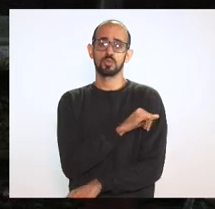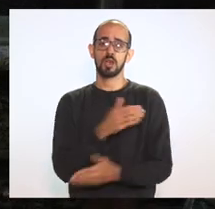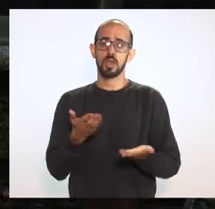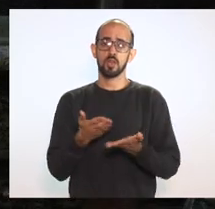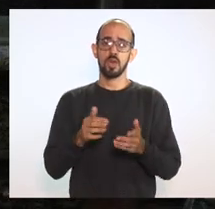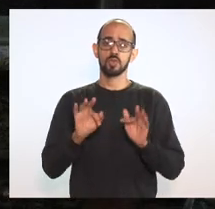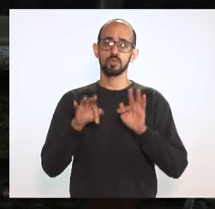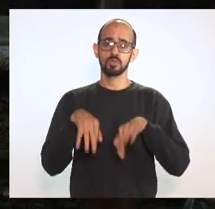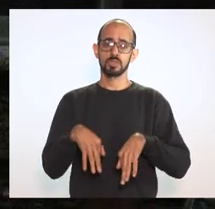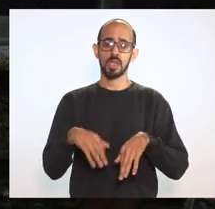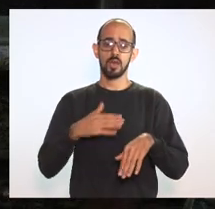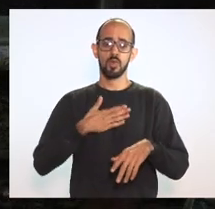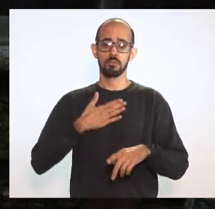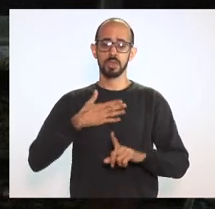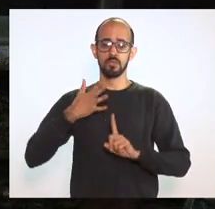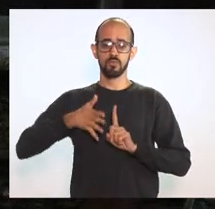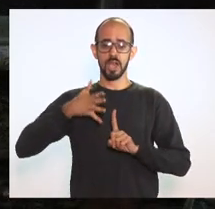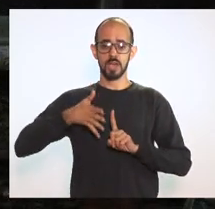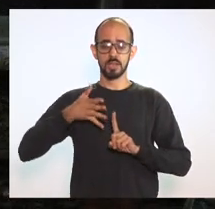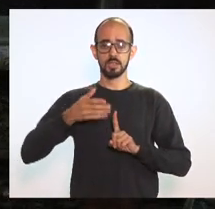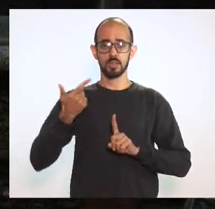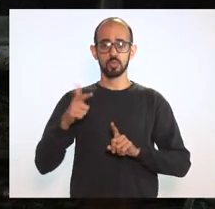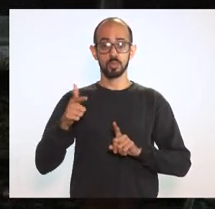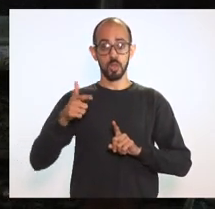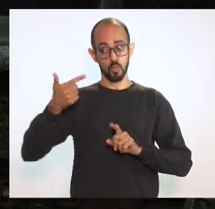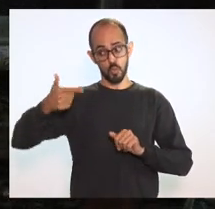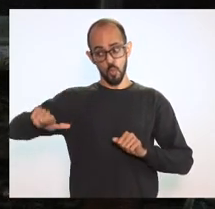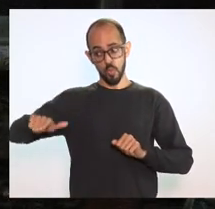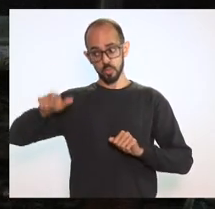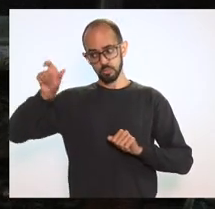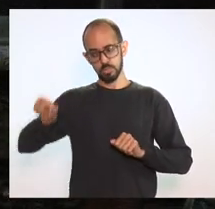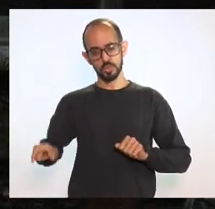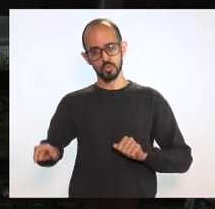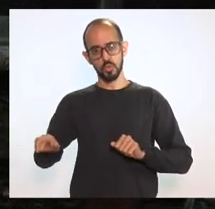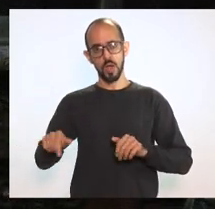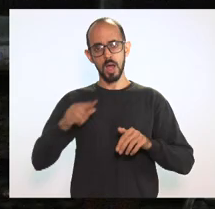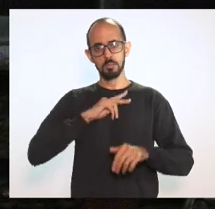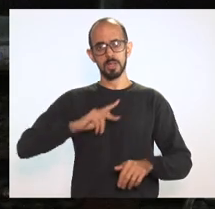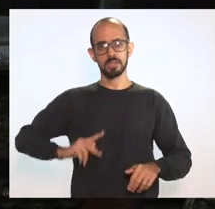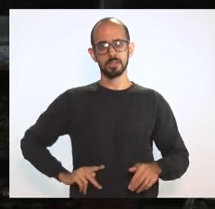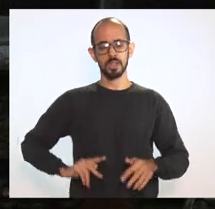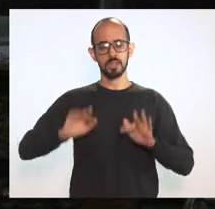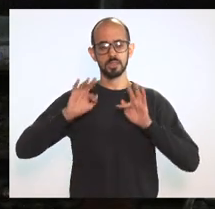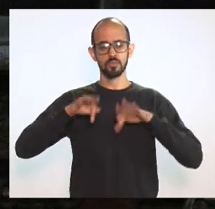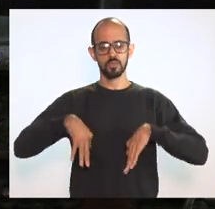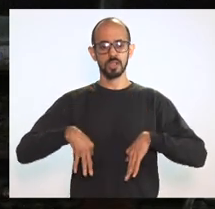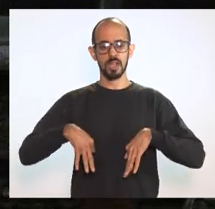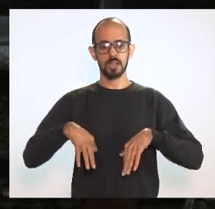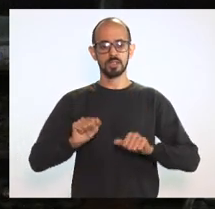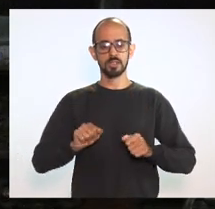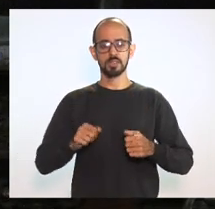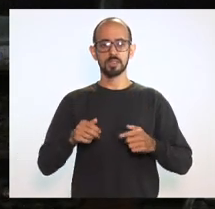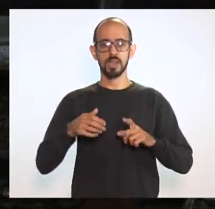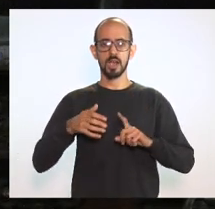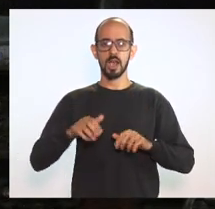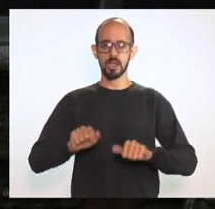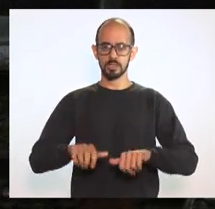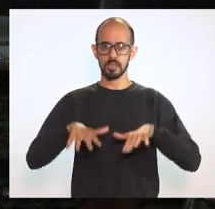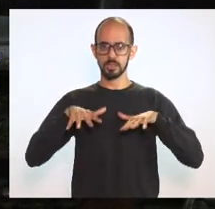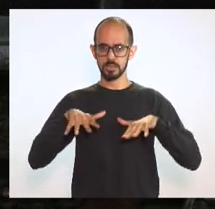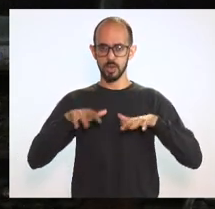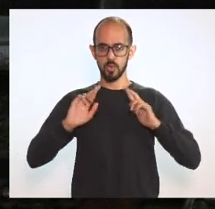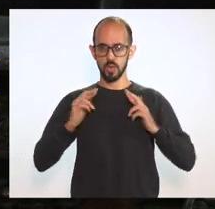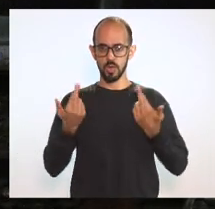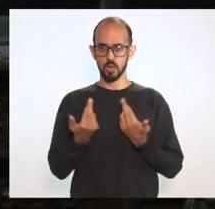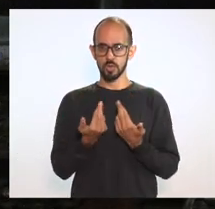minha fala e, não havendo mais orador inscrito, a presidência encerra a presente sessão, desejando a